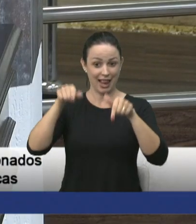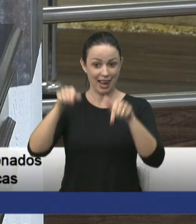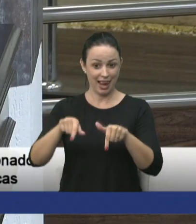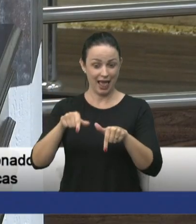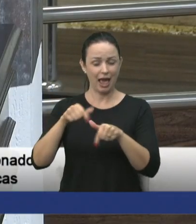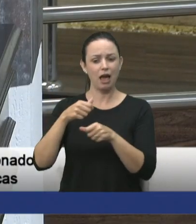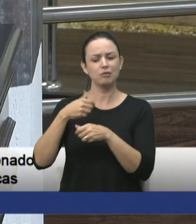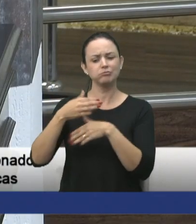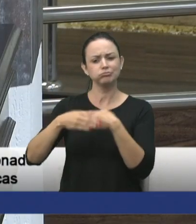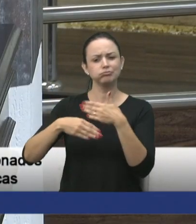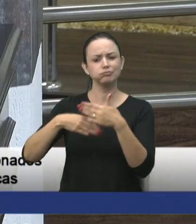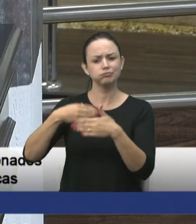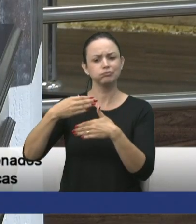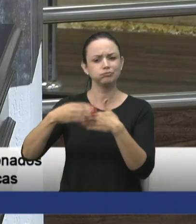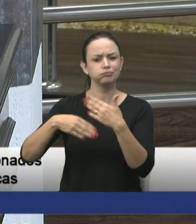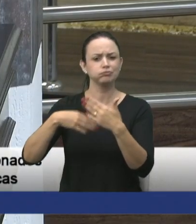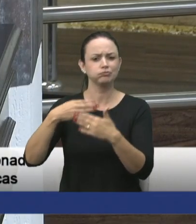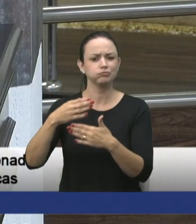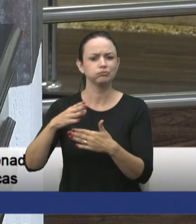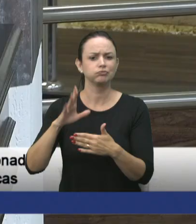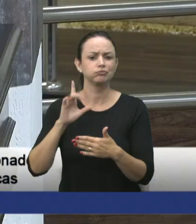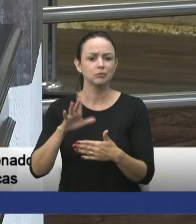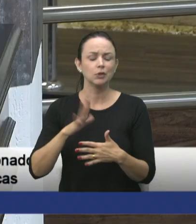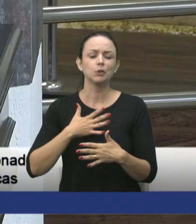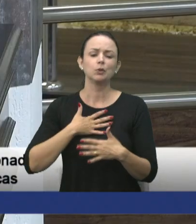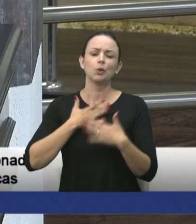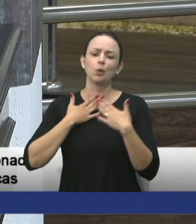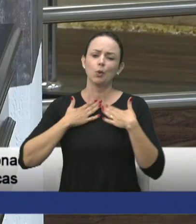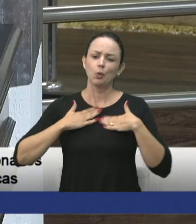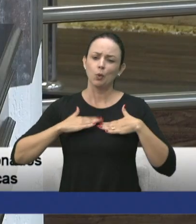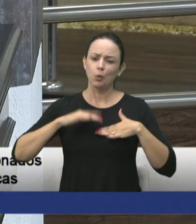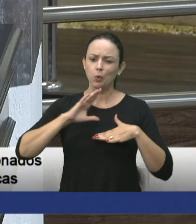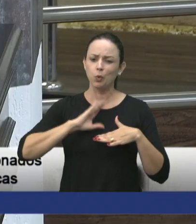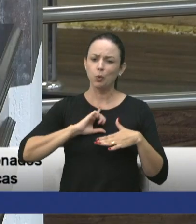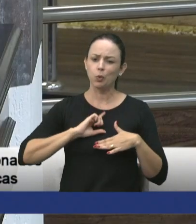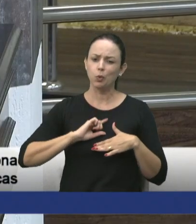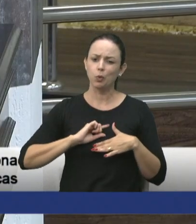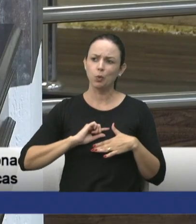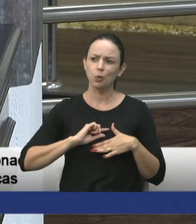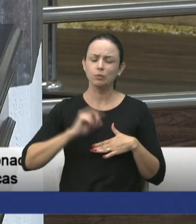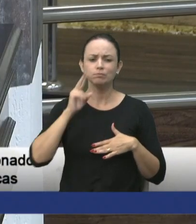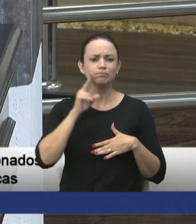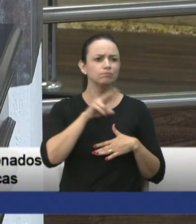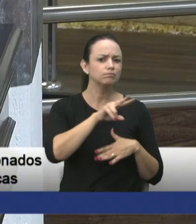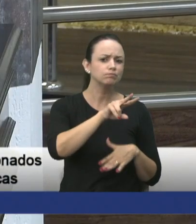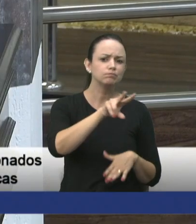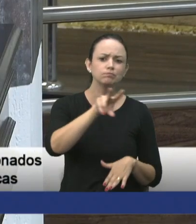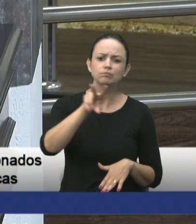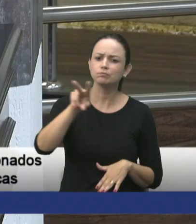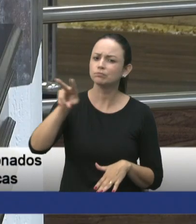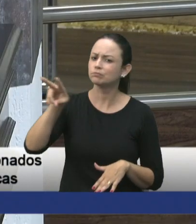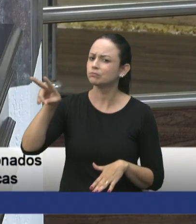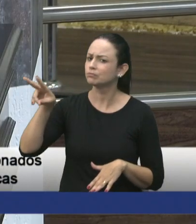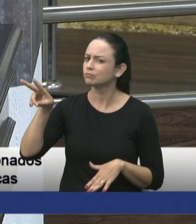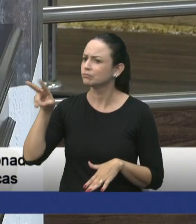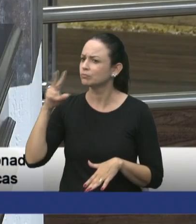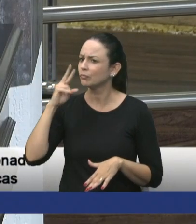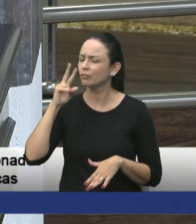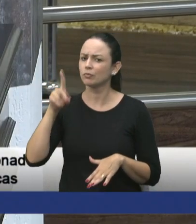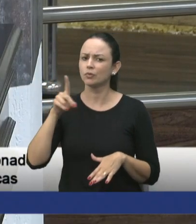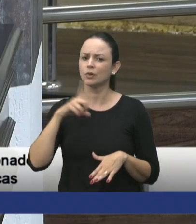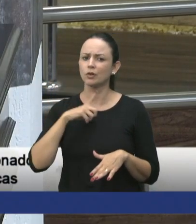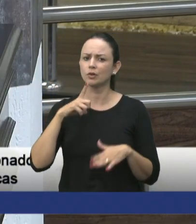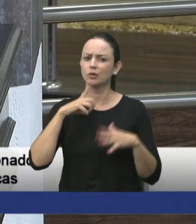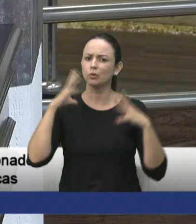e consegue finalmente recuperar o fôlego, olhe em volta e começa a reparar que a Holanda tem moinhos